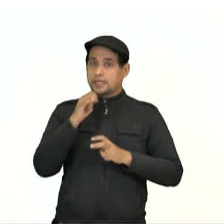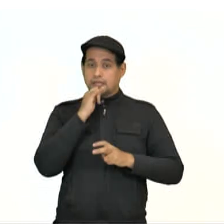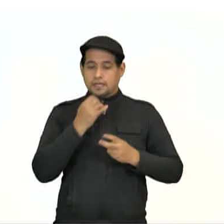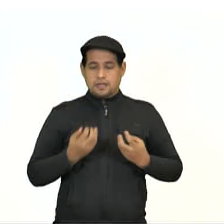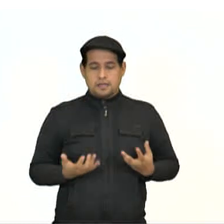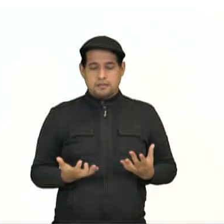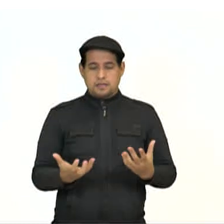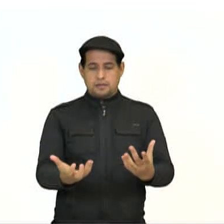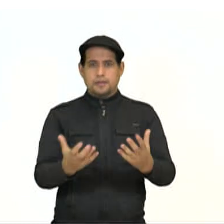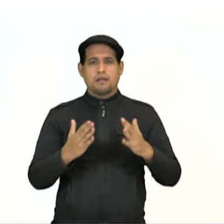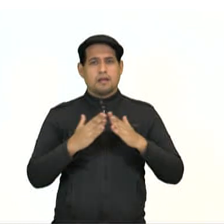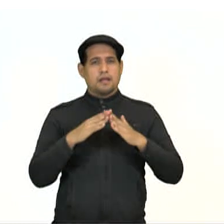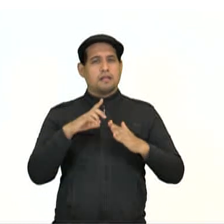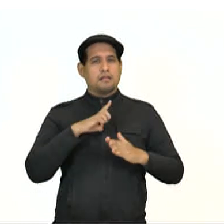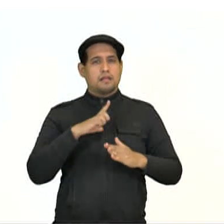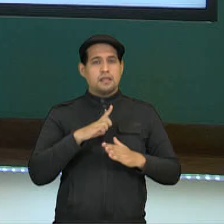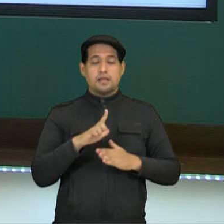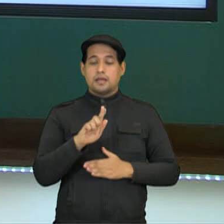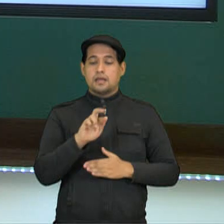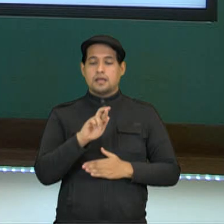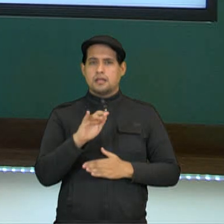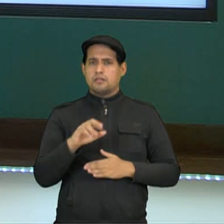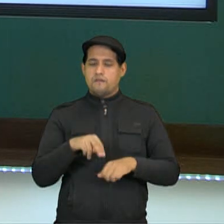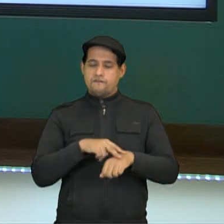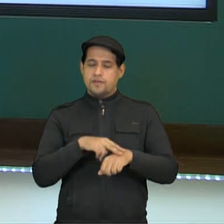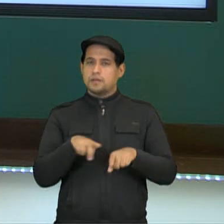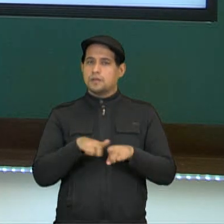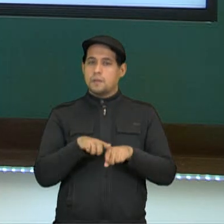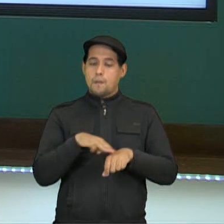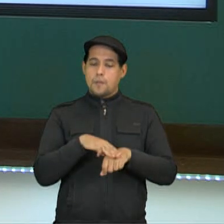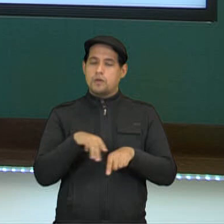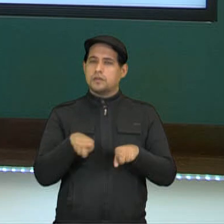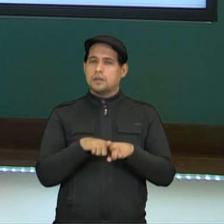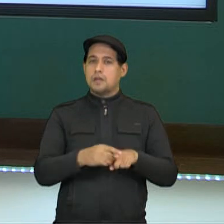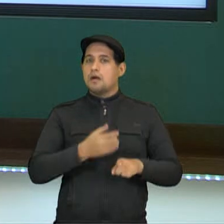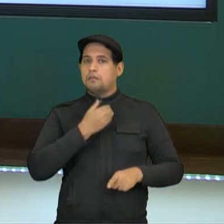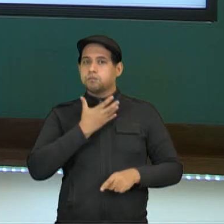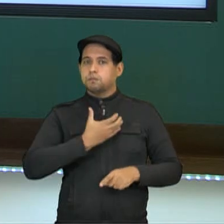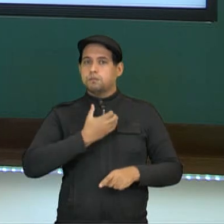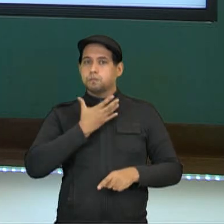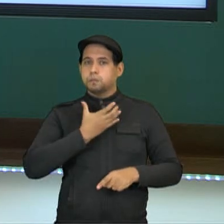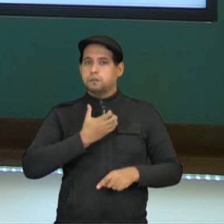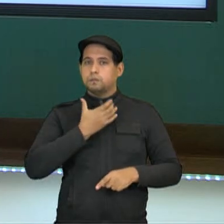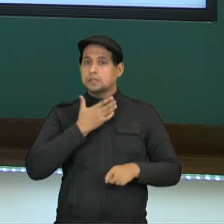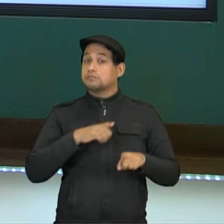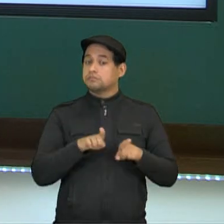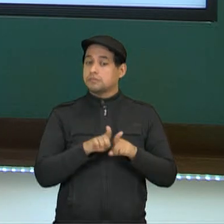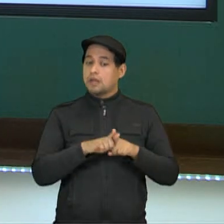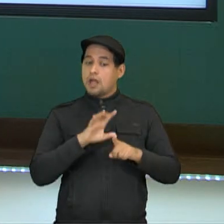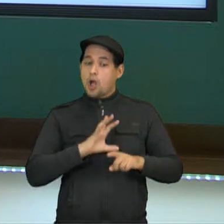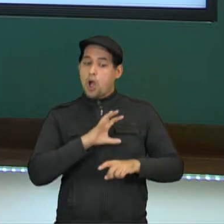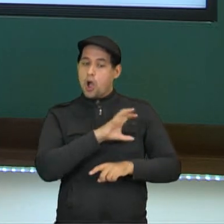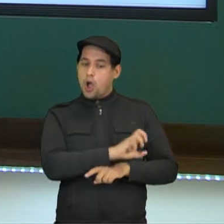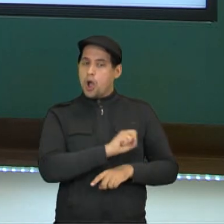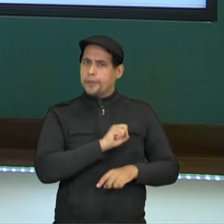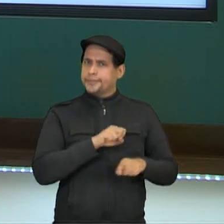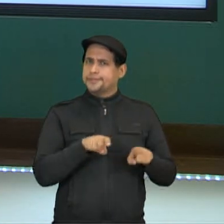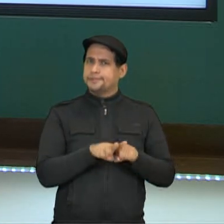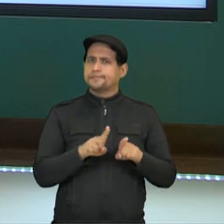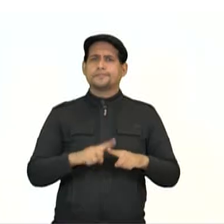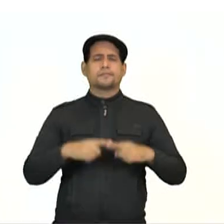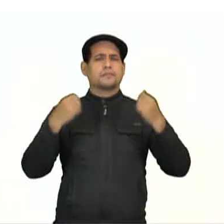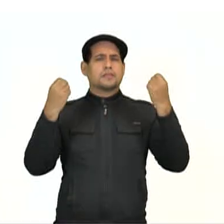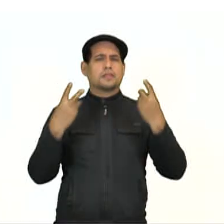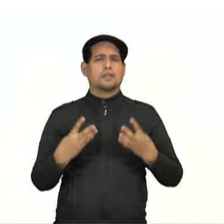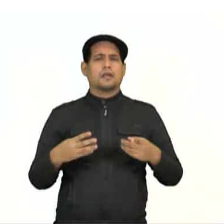da sua casa existiam grilos verdes e marrons e também existe o sapo, que é o predador desse grilo. Explique